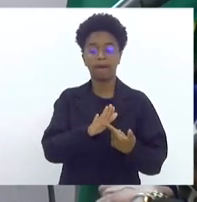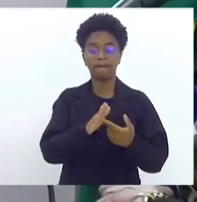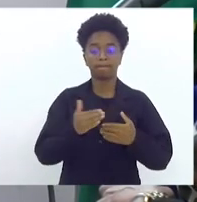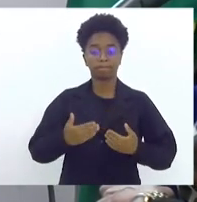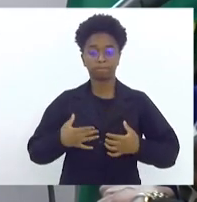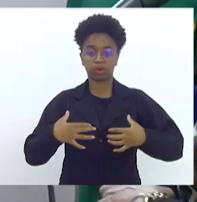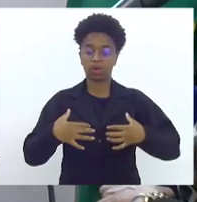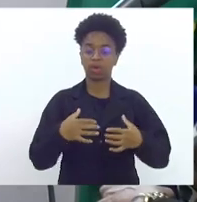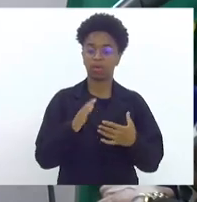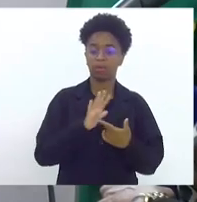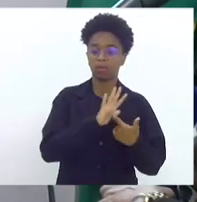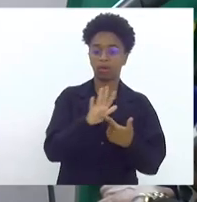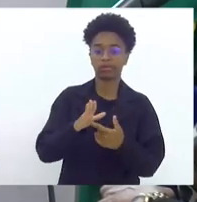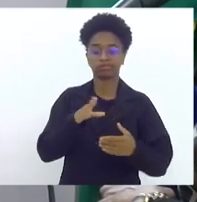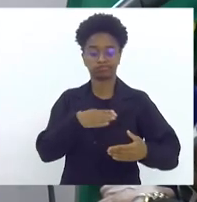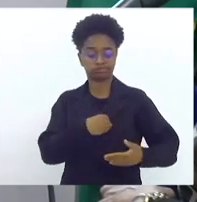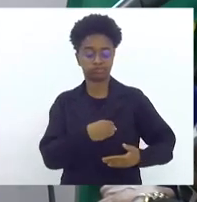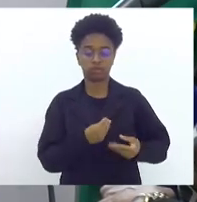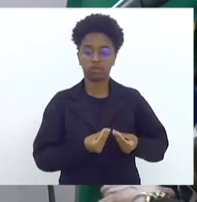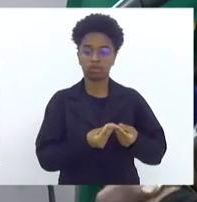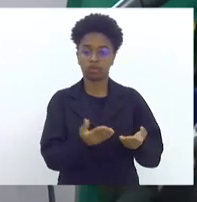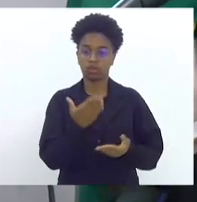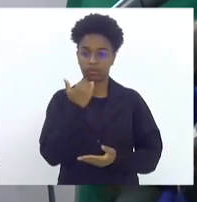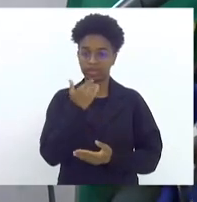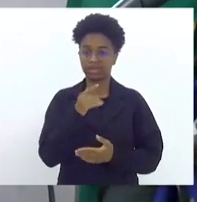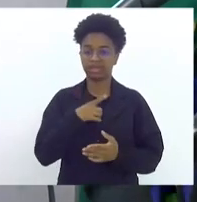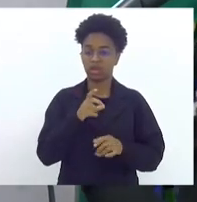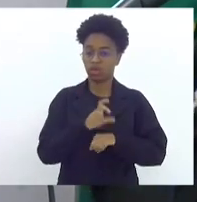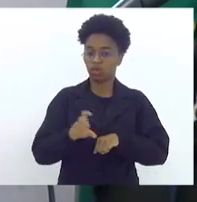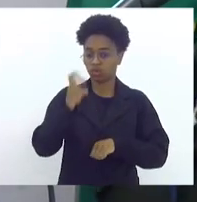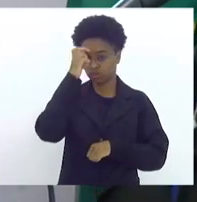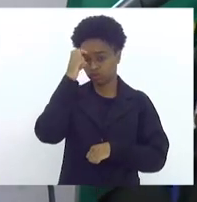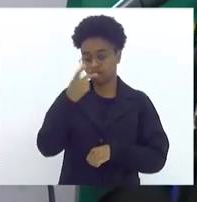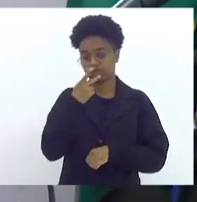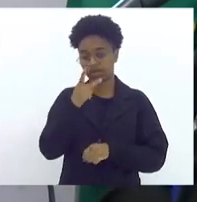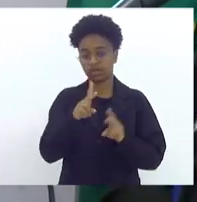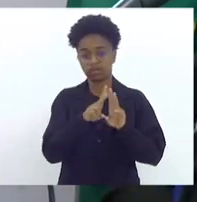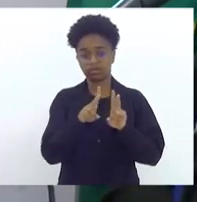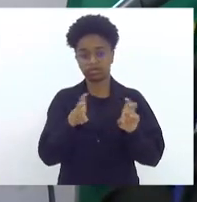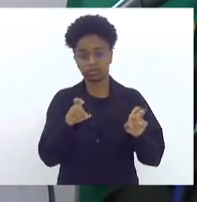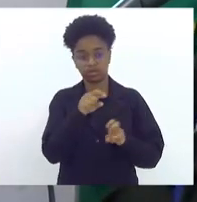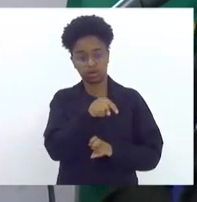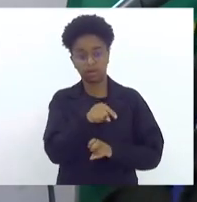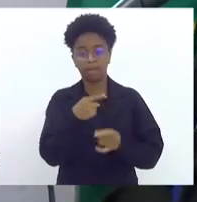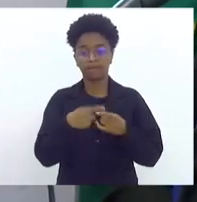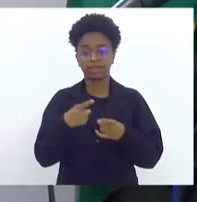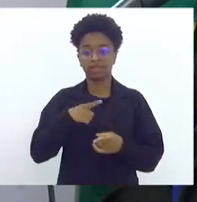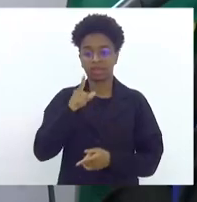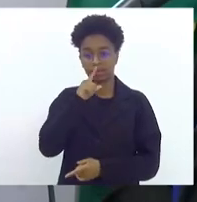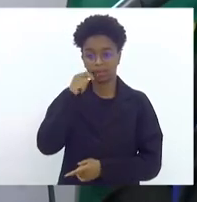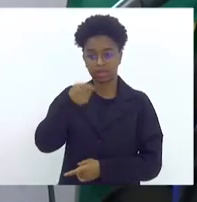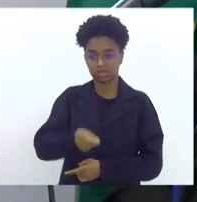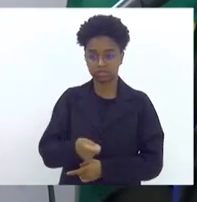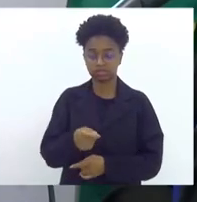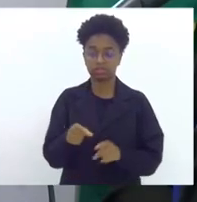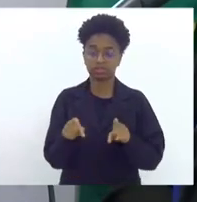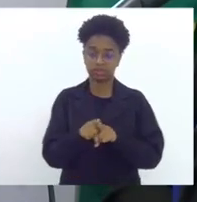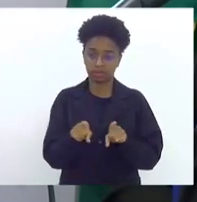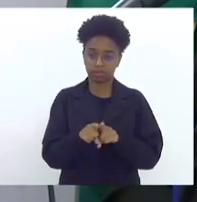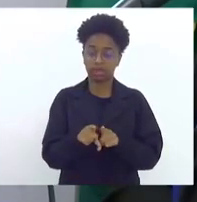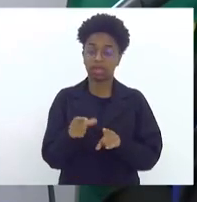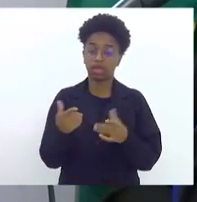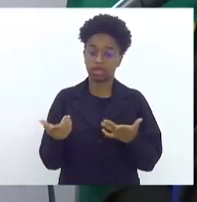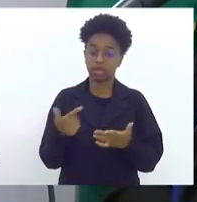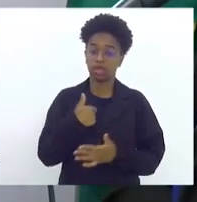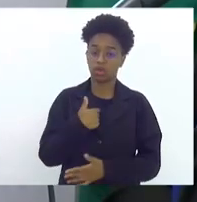de suas tribos em uma cultura que pode se falar algumas coisas em relação porque tem o seu machismo também e